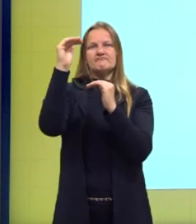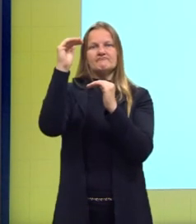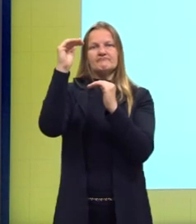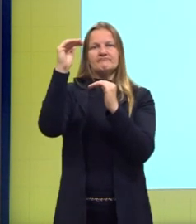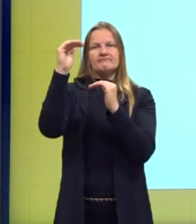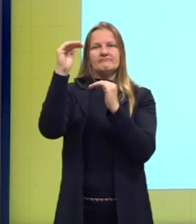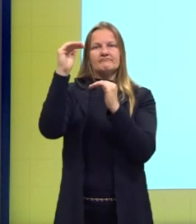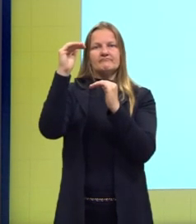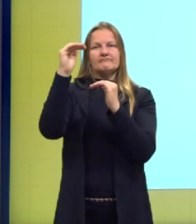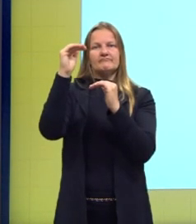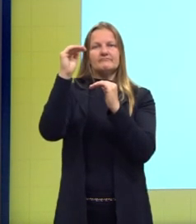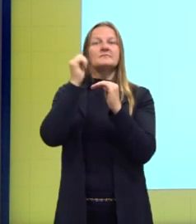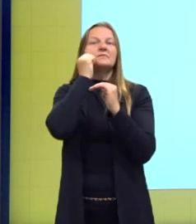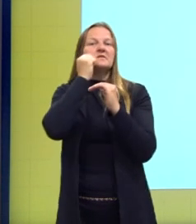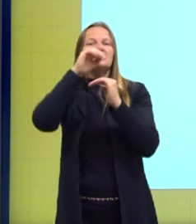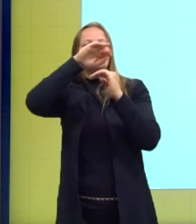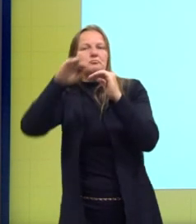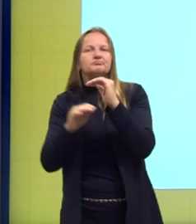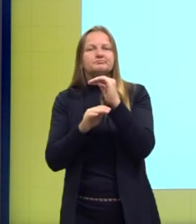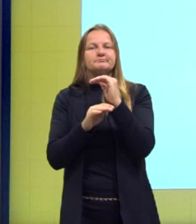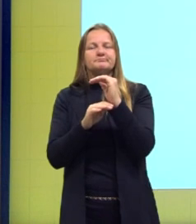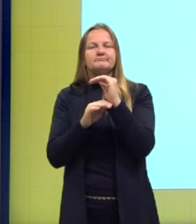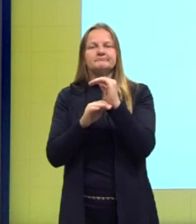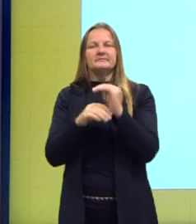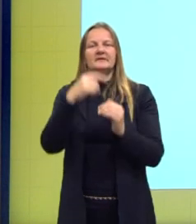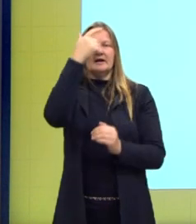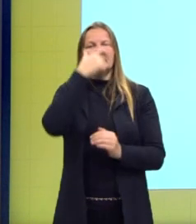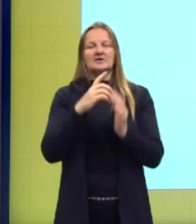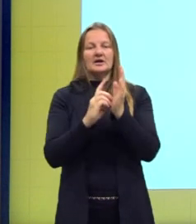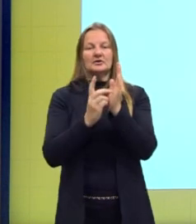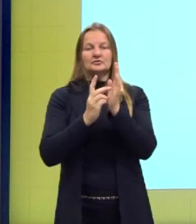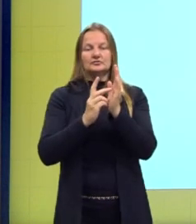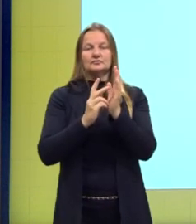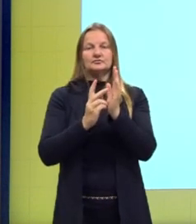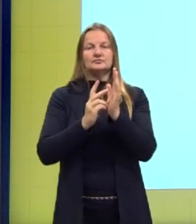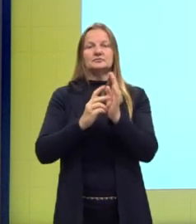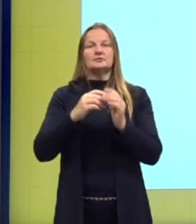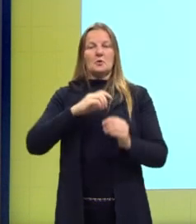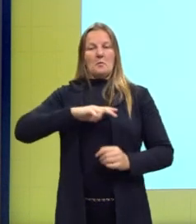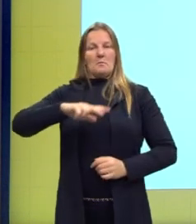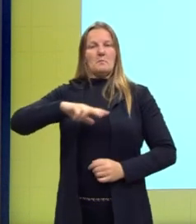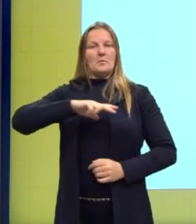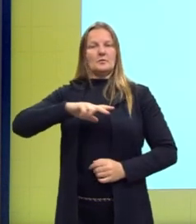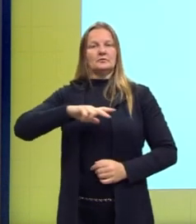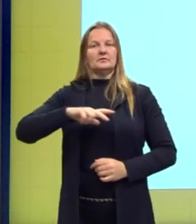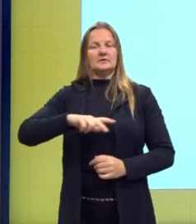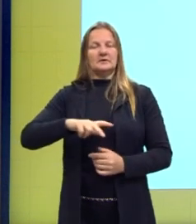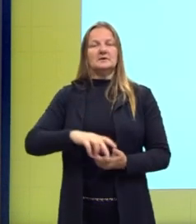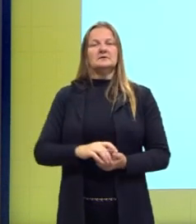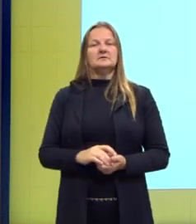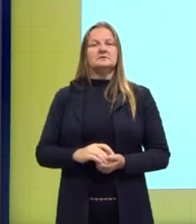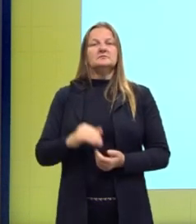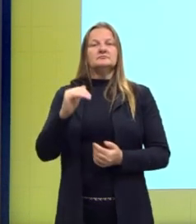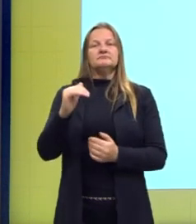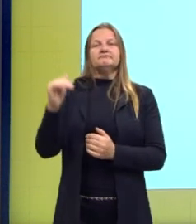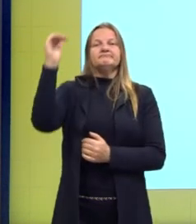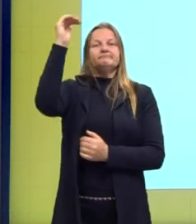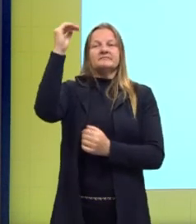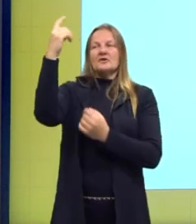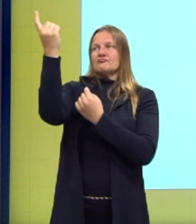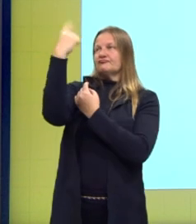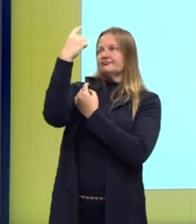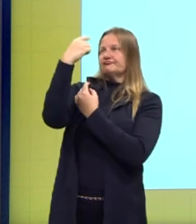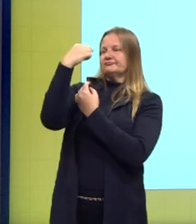de superioridade como a gente comentou ali de achar que os europeus portugueses realmente fizeram bem para nós nos